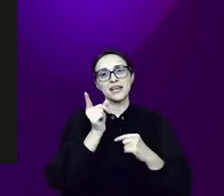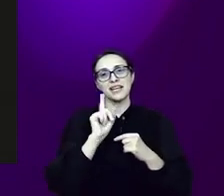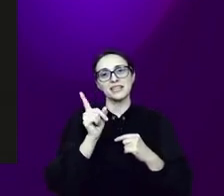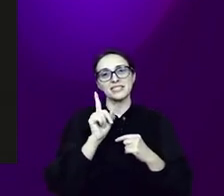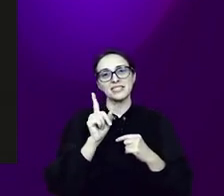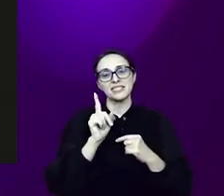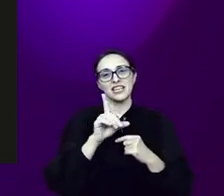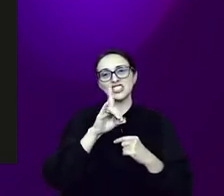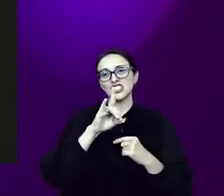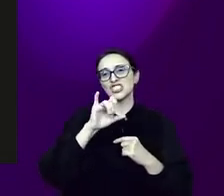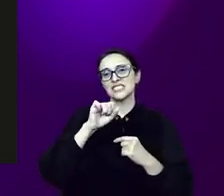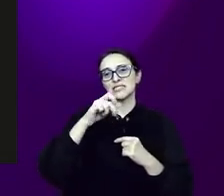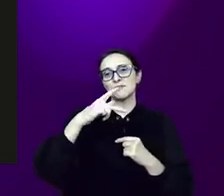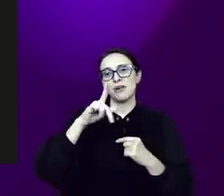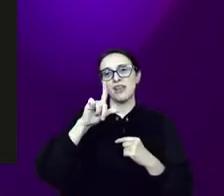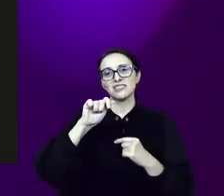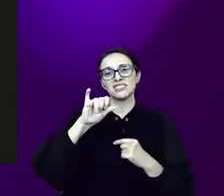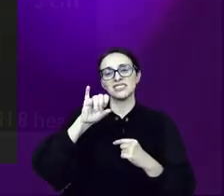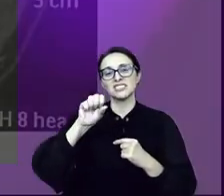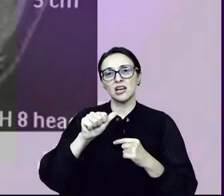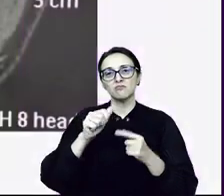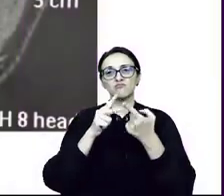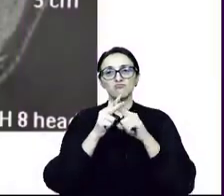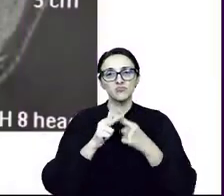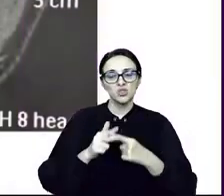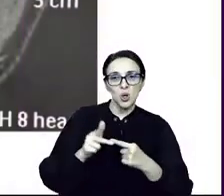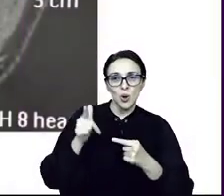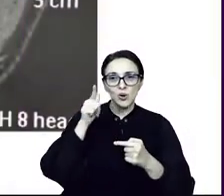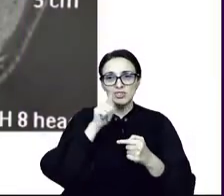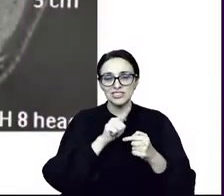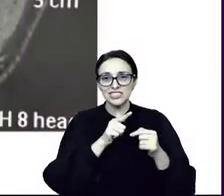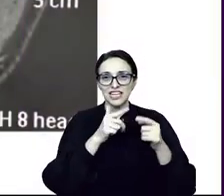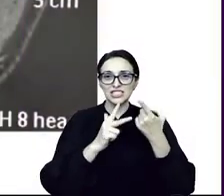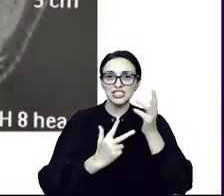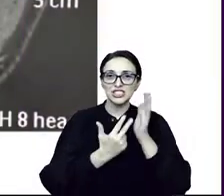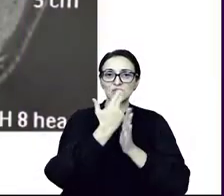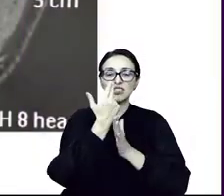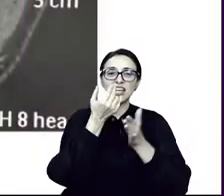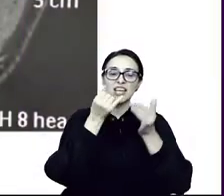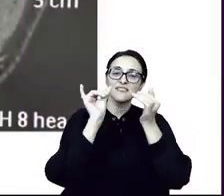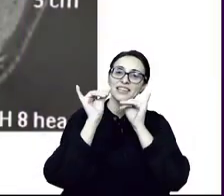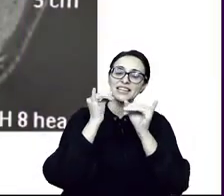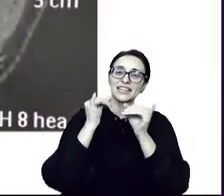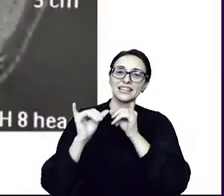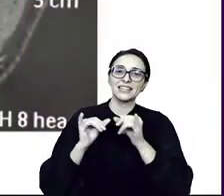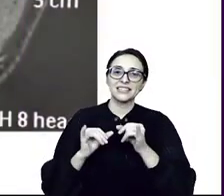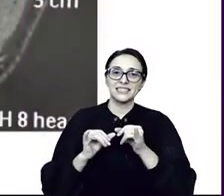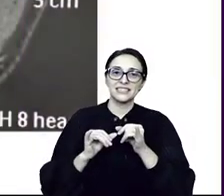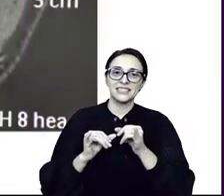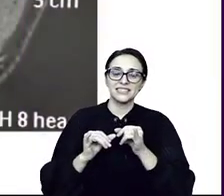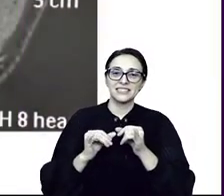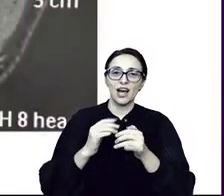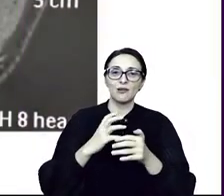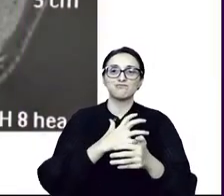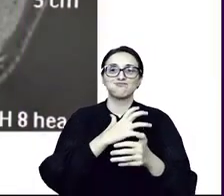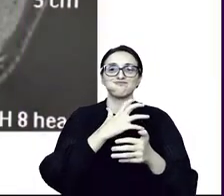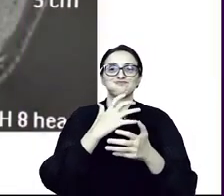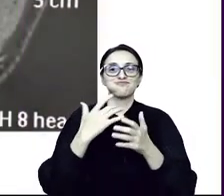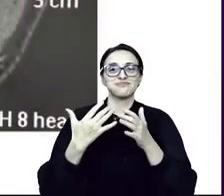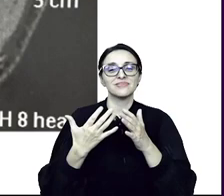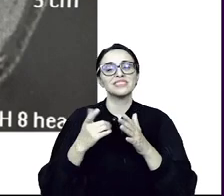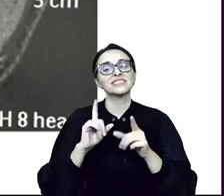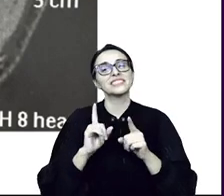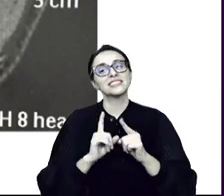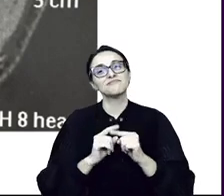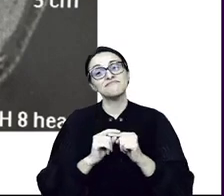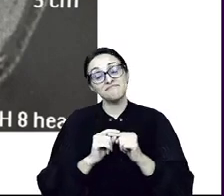uma displasia que eu consiga corrigir cirurgicamente para evitar essa subluxação posterior.